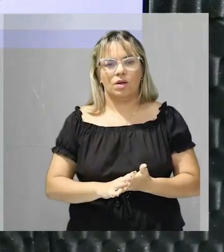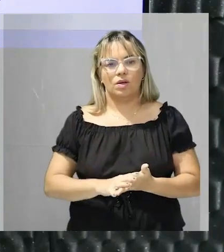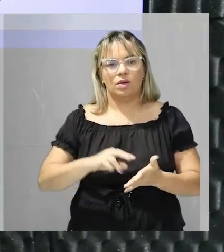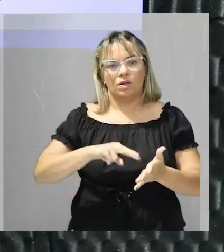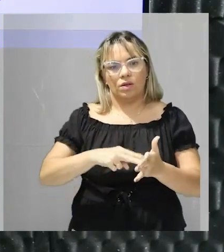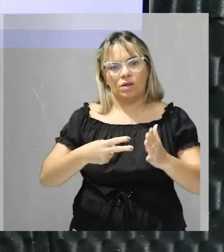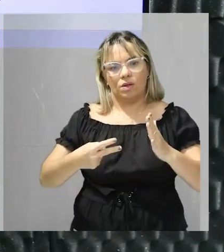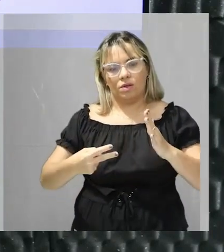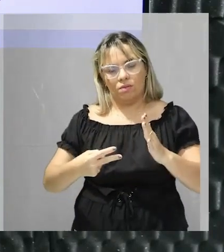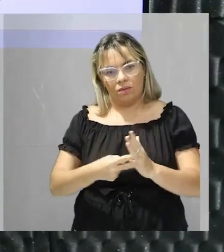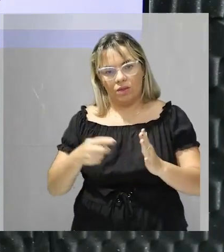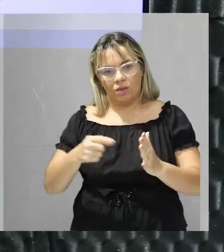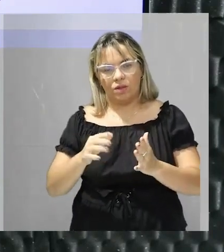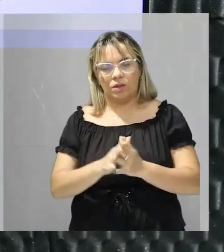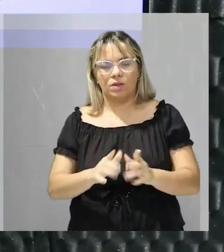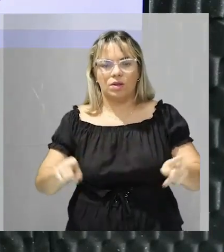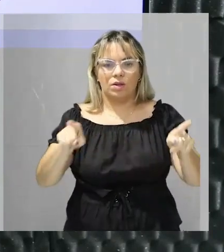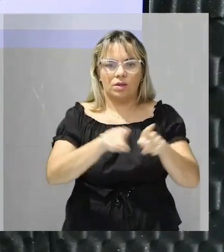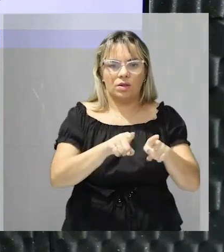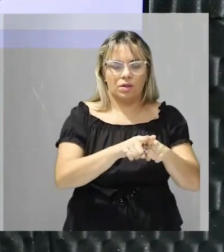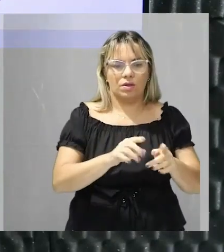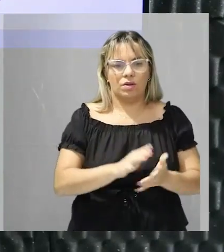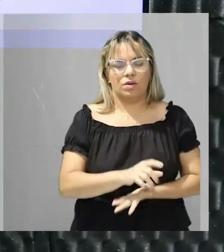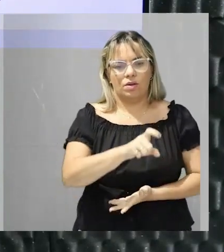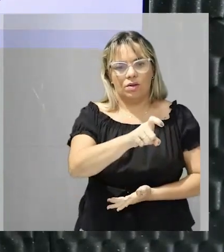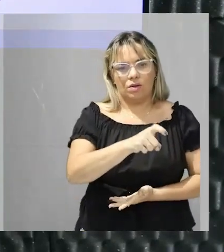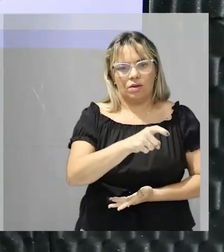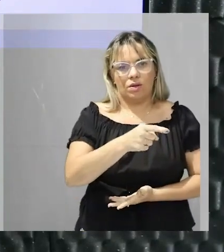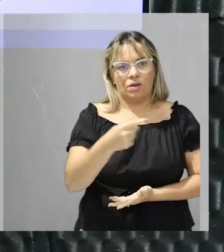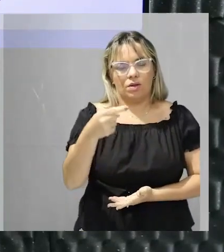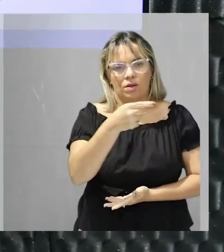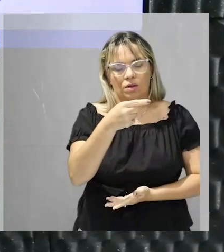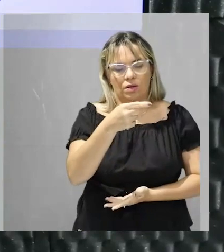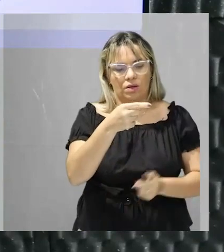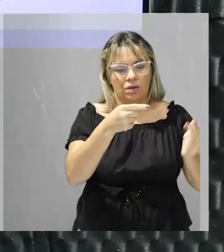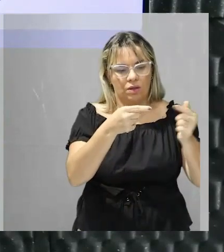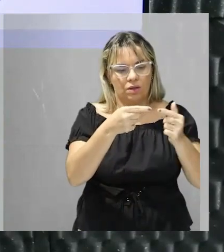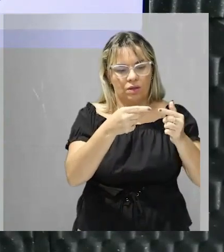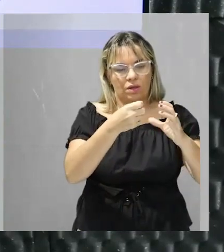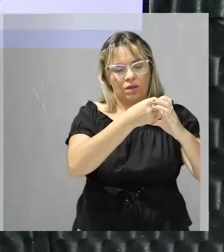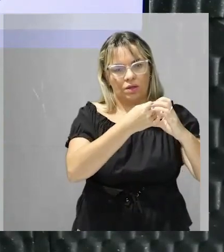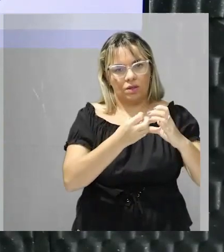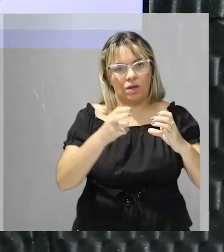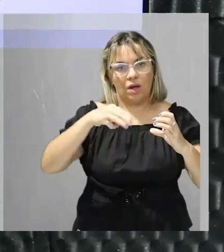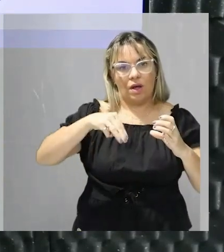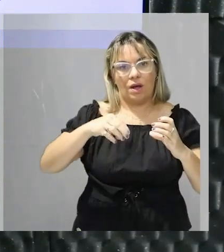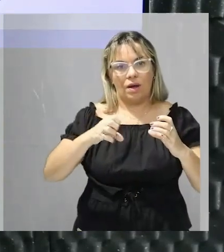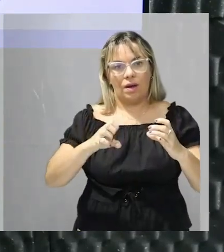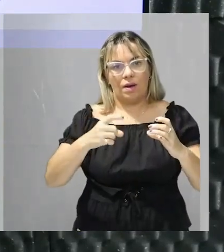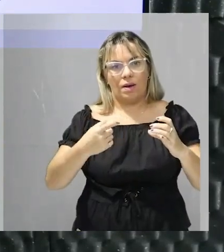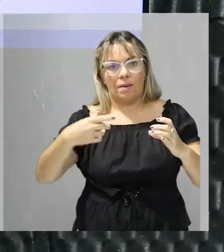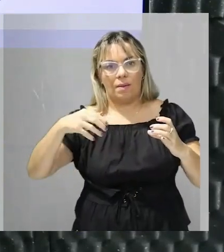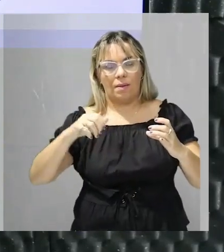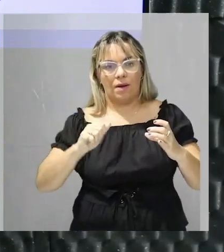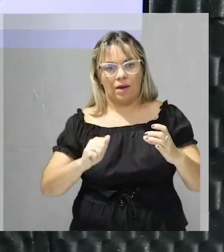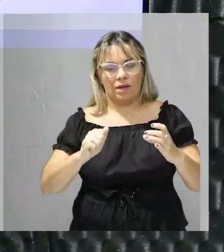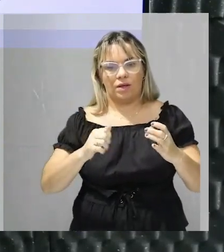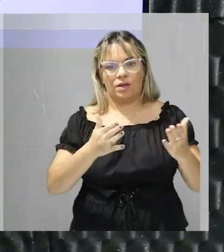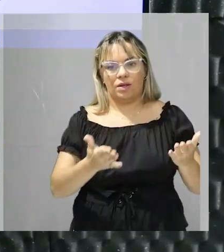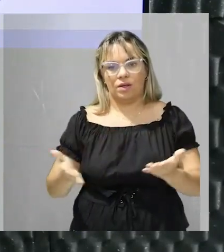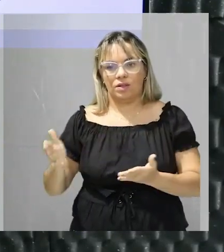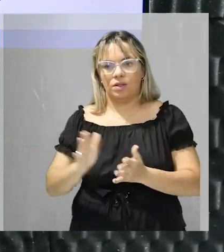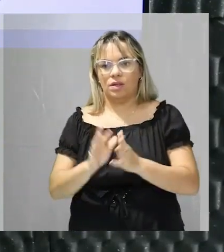média né Você sabe que a média a gente sempre coloca a Barrinha em cima tá é no caso a média das massas dos Coelhos continuando a leitura